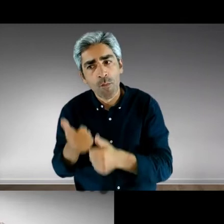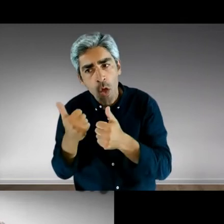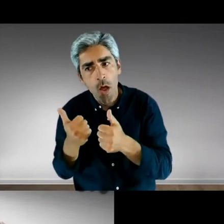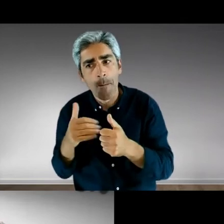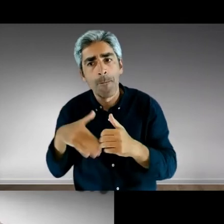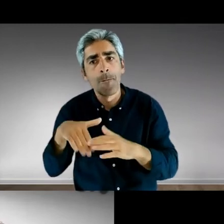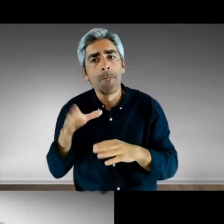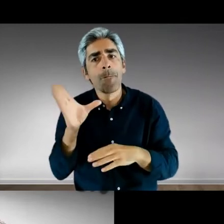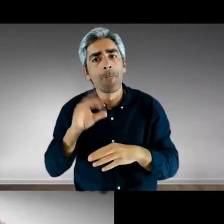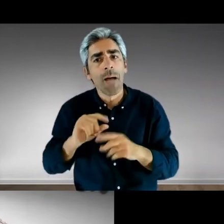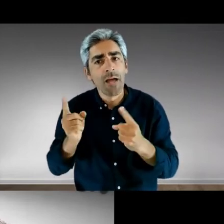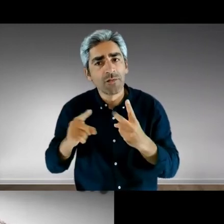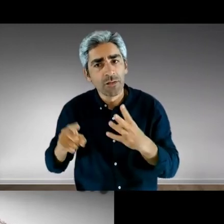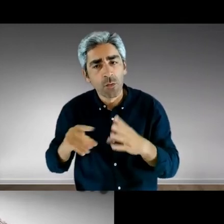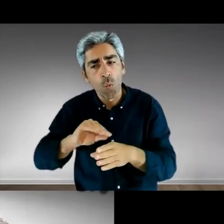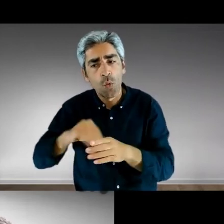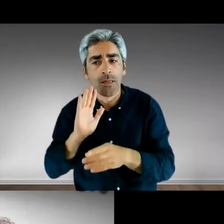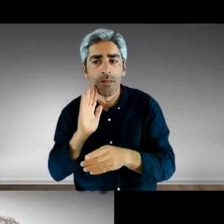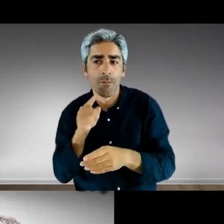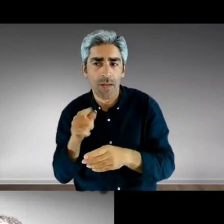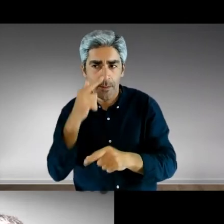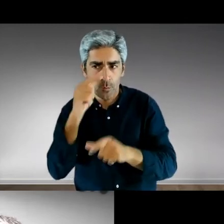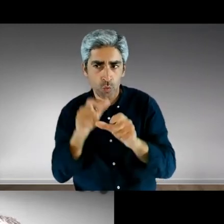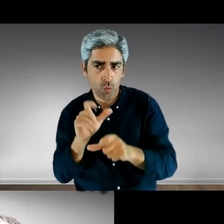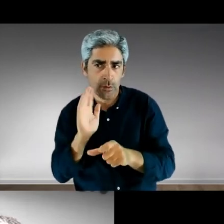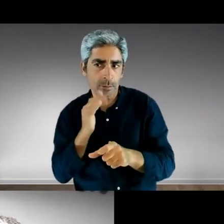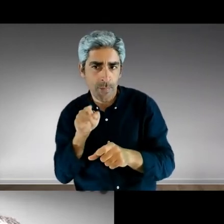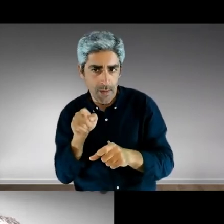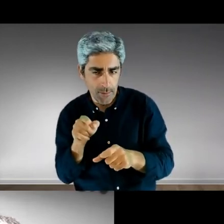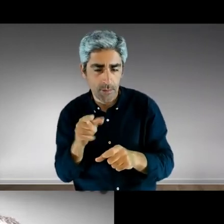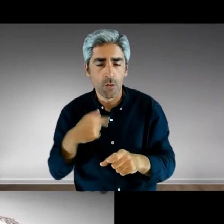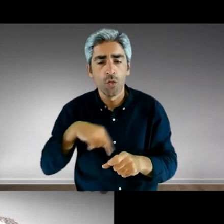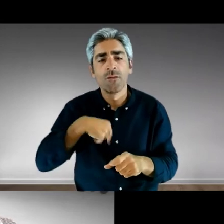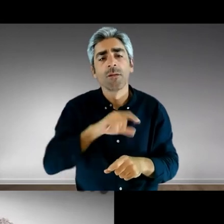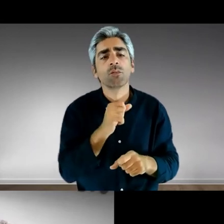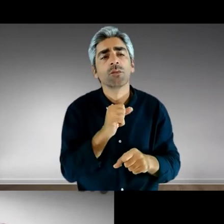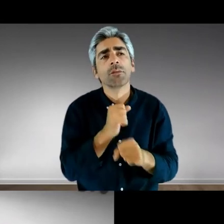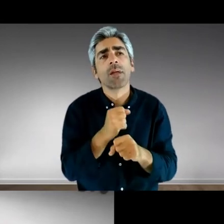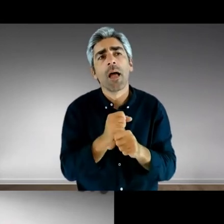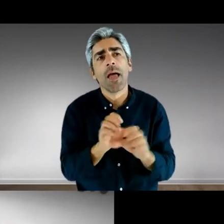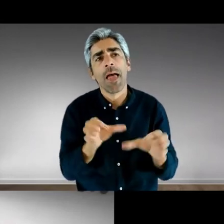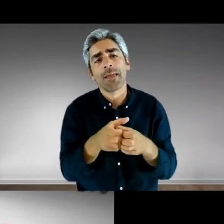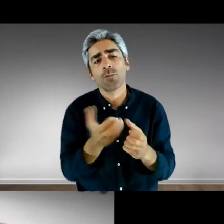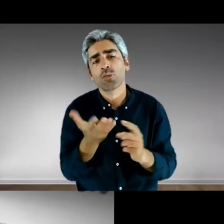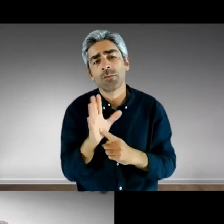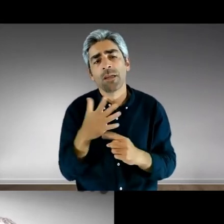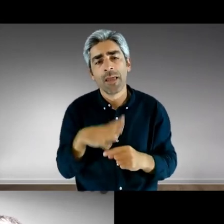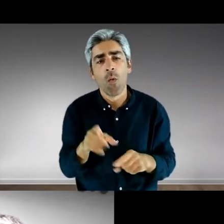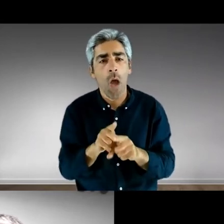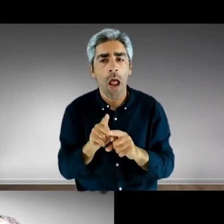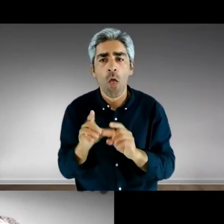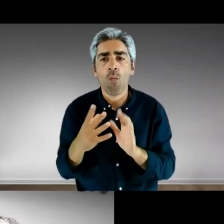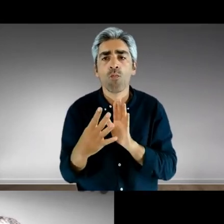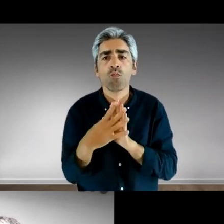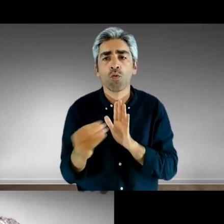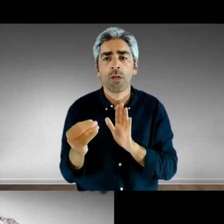vezes do que outras em determinados contextos e com determinadas pessoas. Se nós, quando vamos trabalhar com a equipa e queremos aplicar chapa 3,